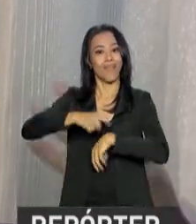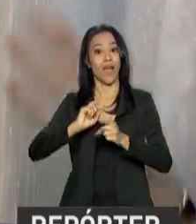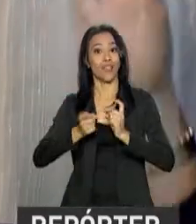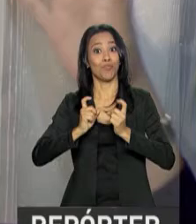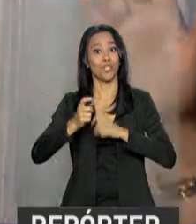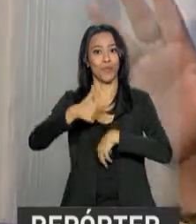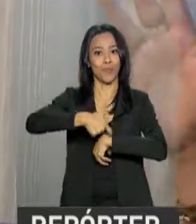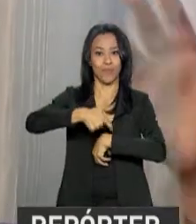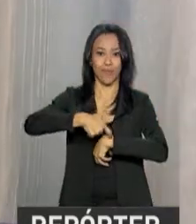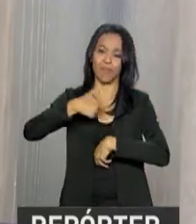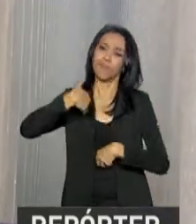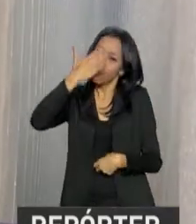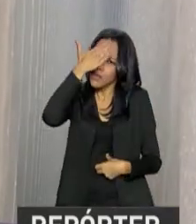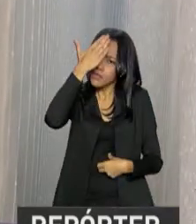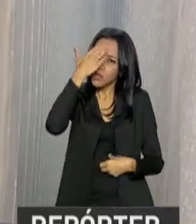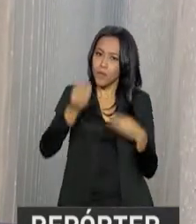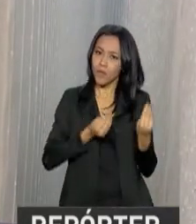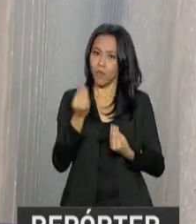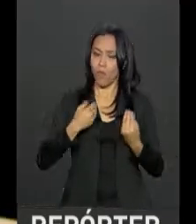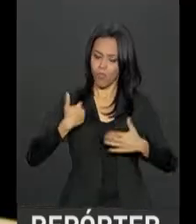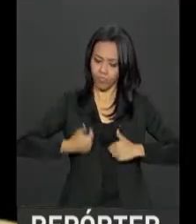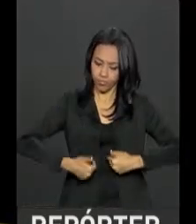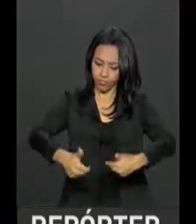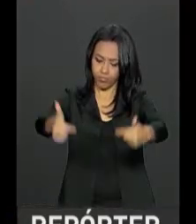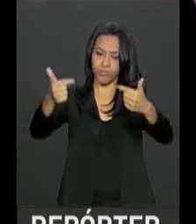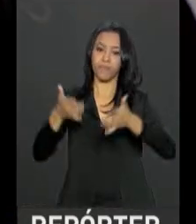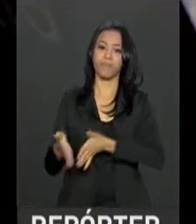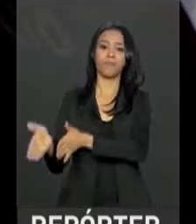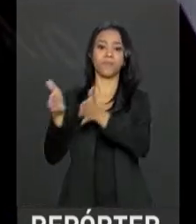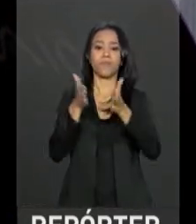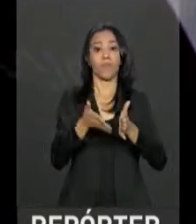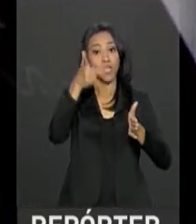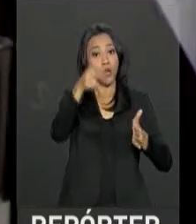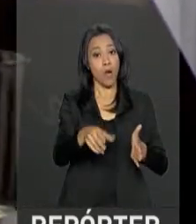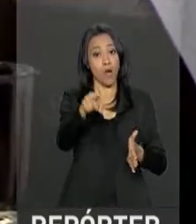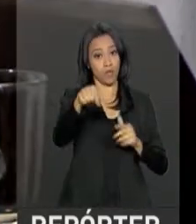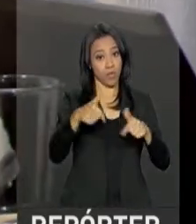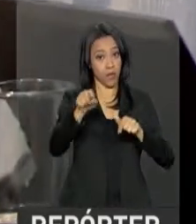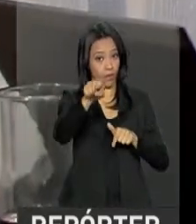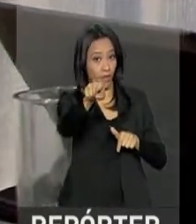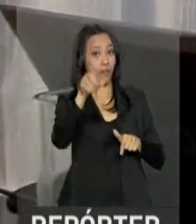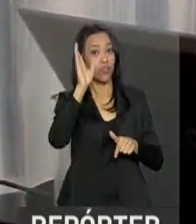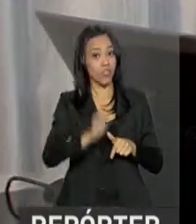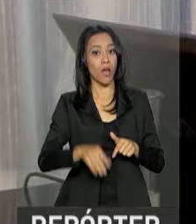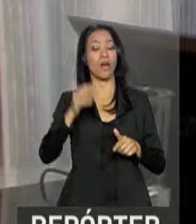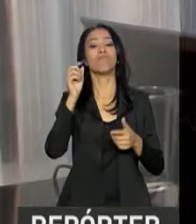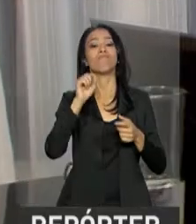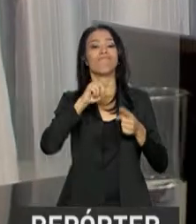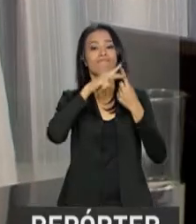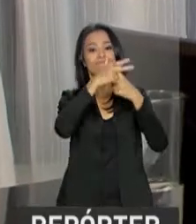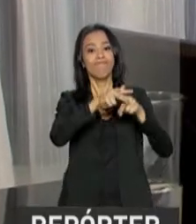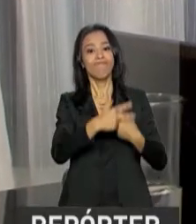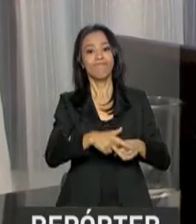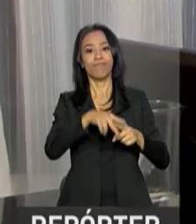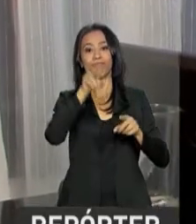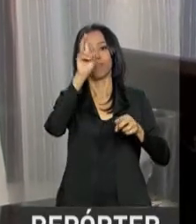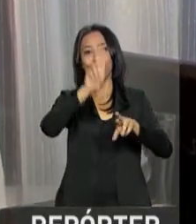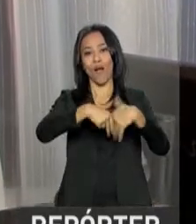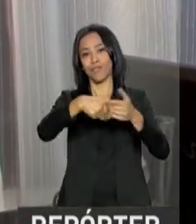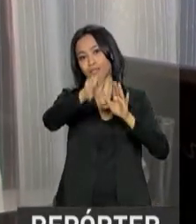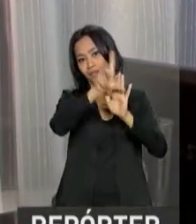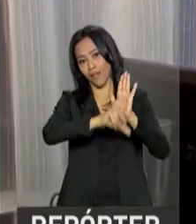caminhar junto para você crescer nos resultados. Trabalhos como o de Débora foram regulamentados com a modernização